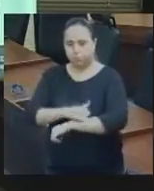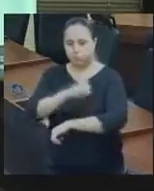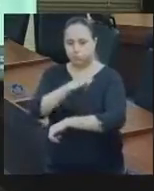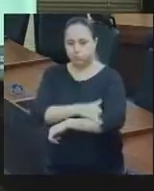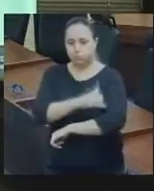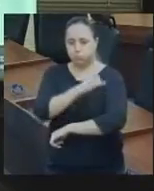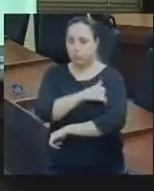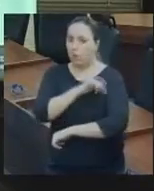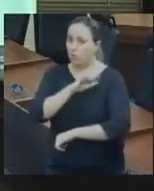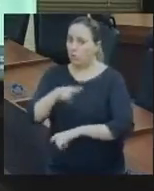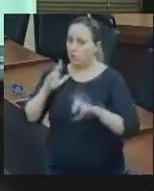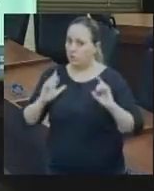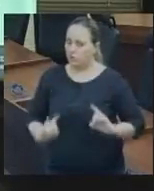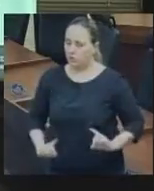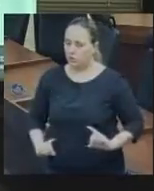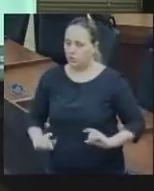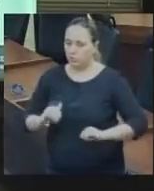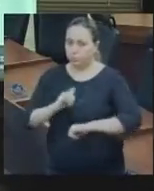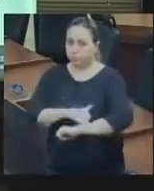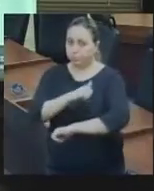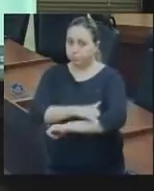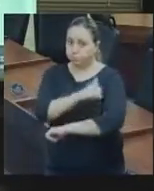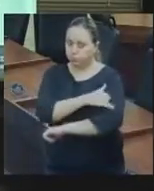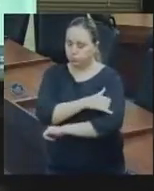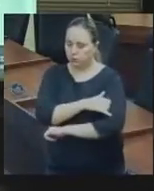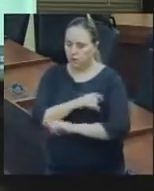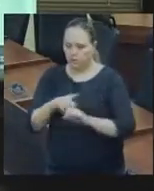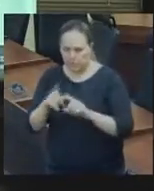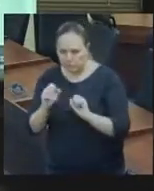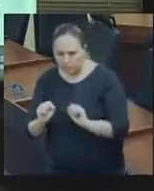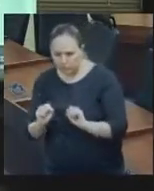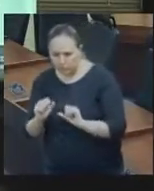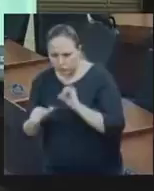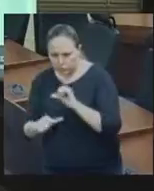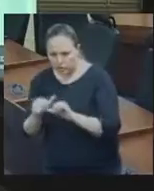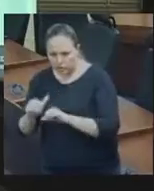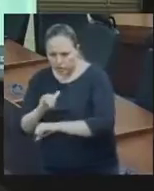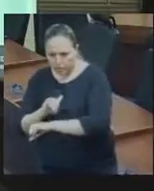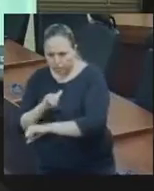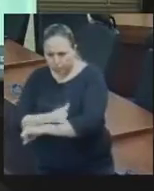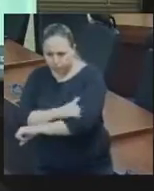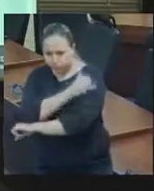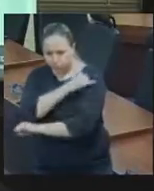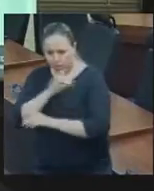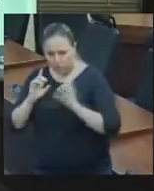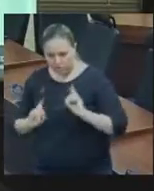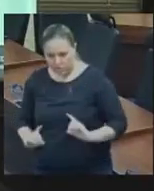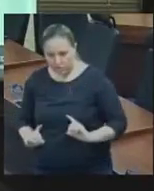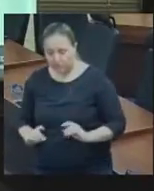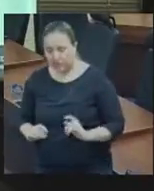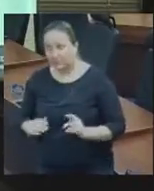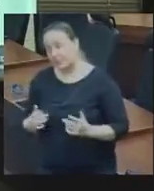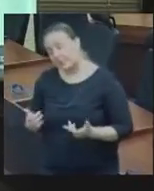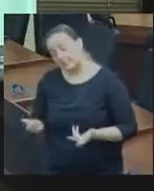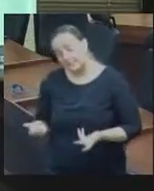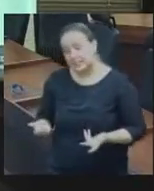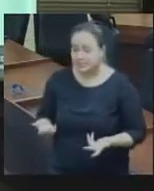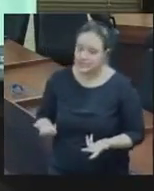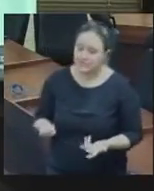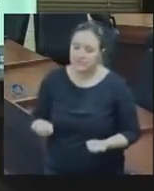deficiência agora a obesidade pode ser deficiência olha é sempre é preciso